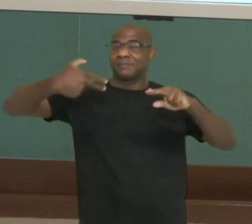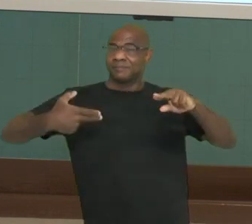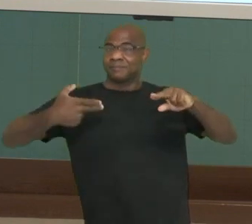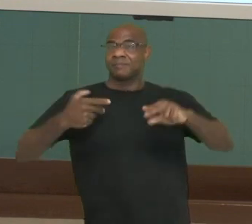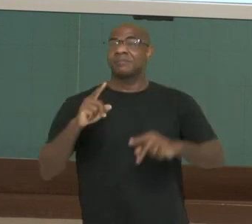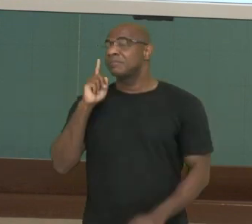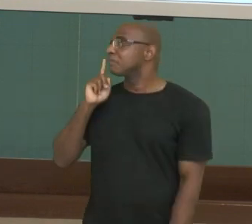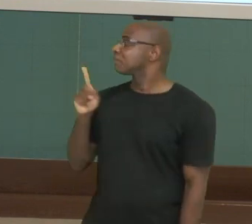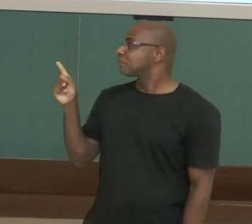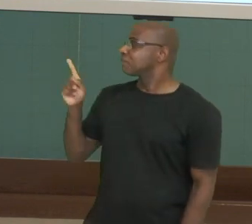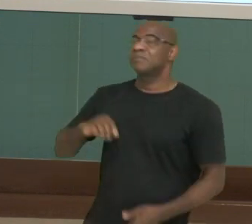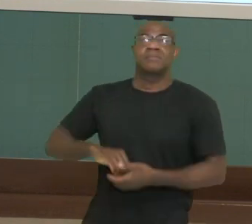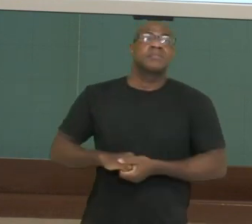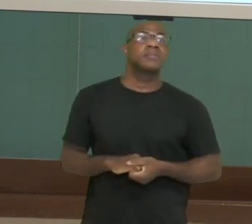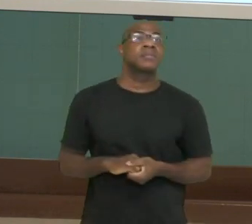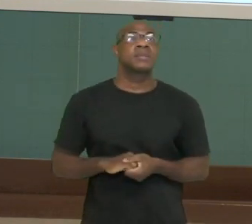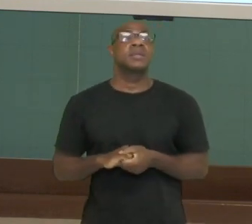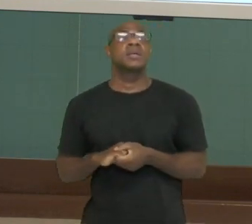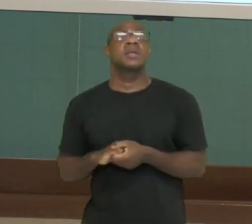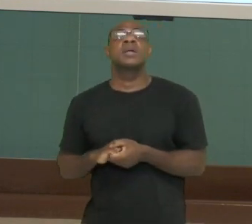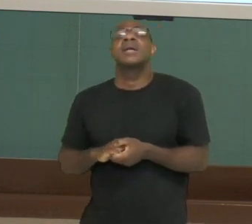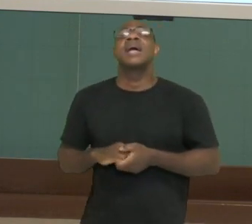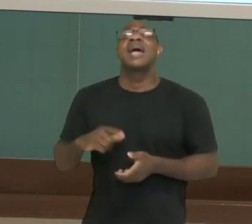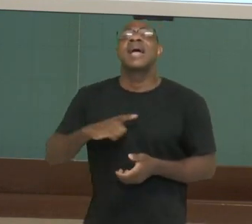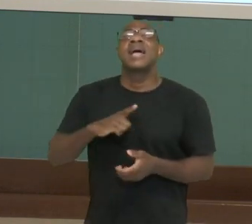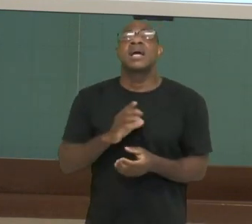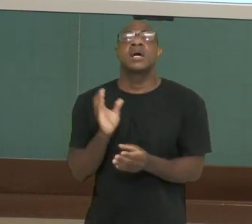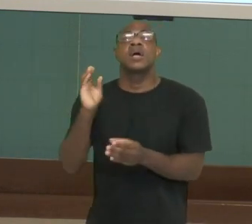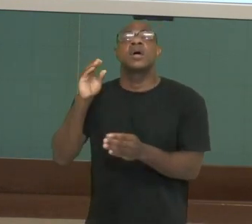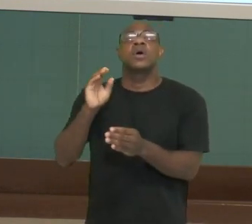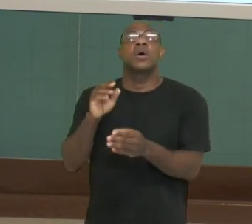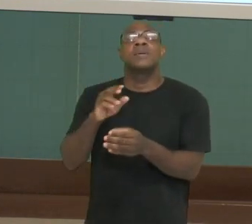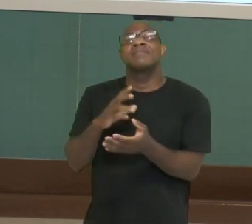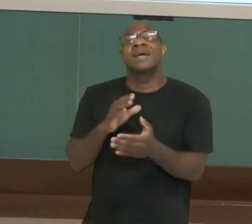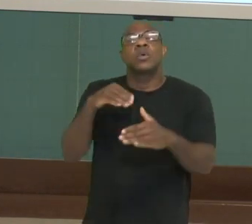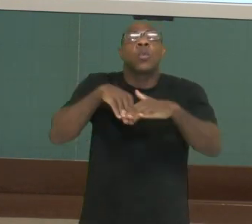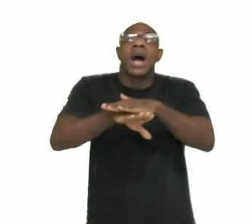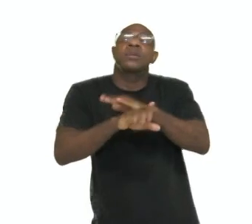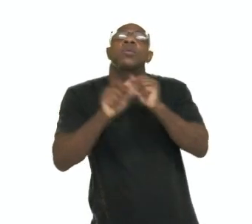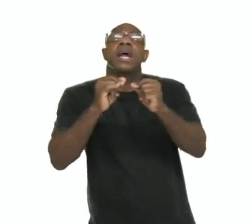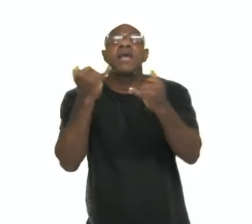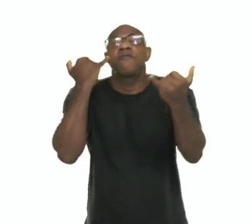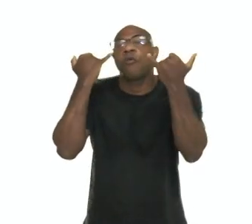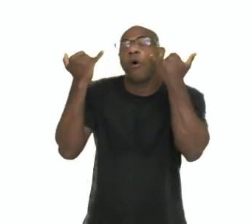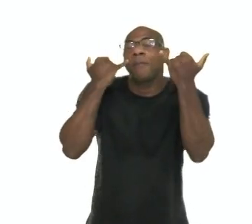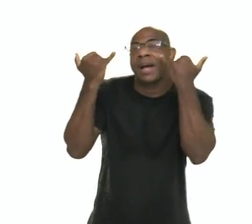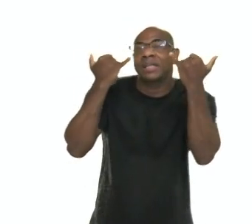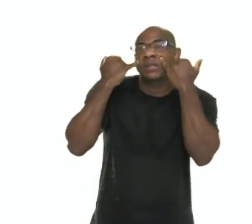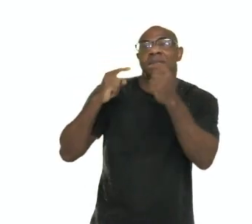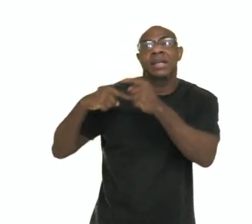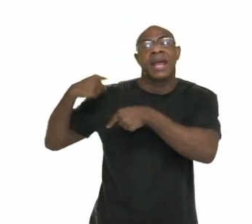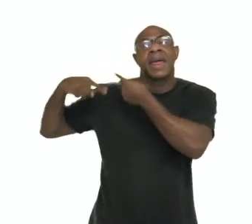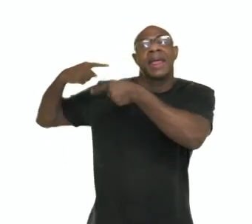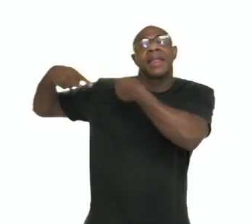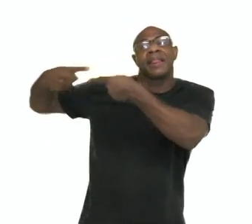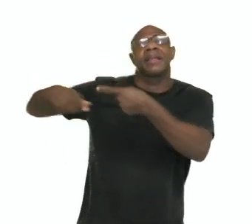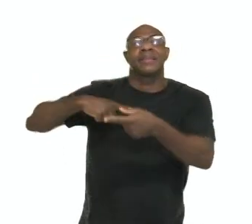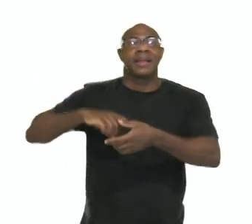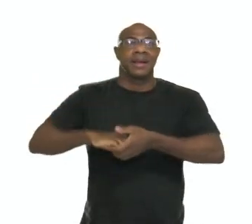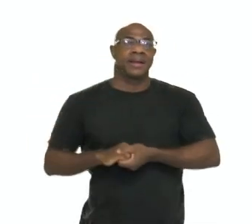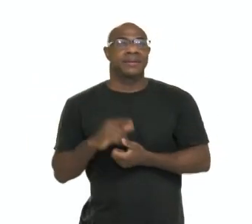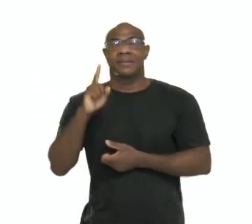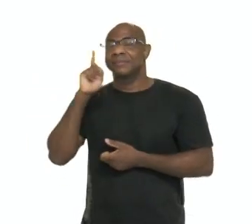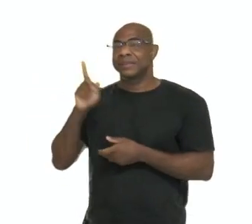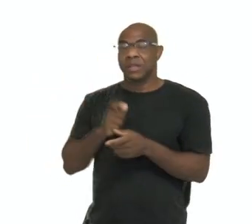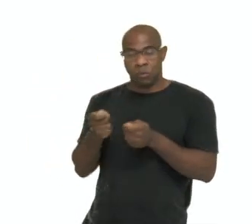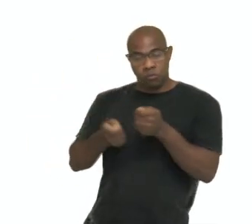genético armazena as informações hereditárias, né? O que comanda a atividade celular